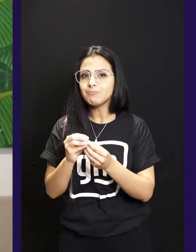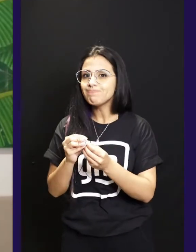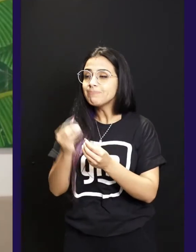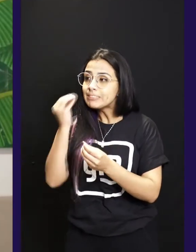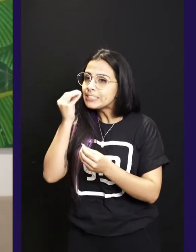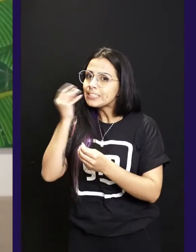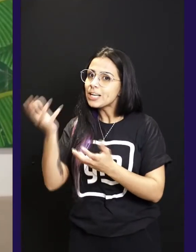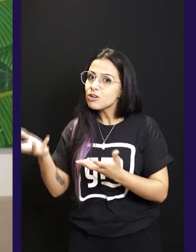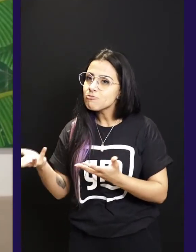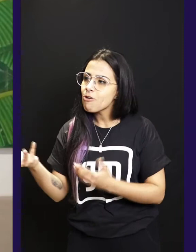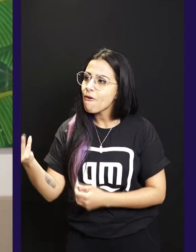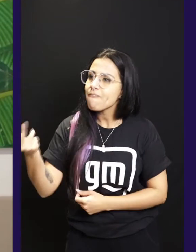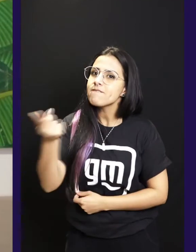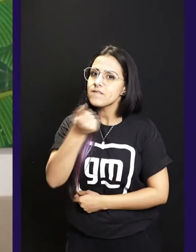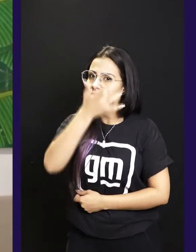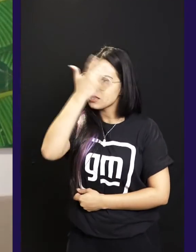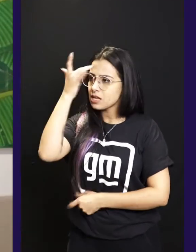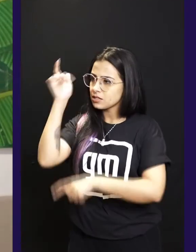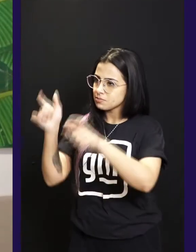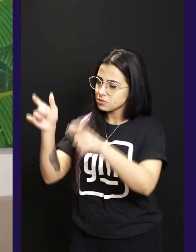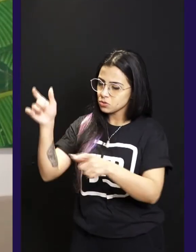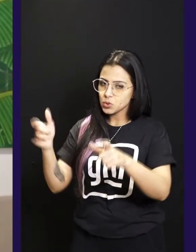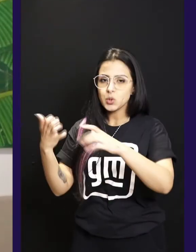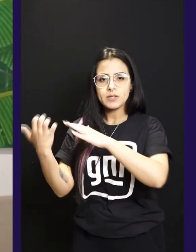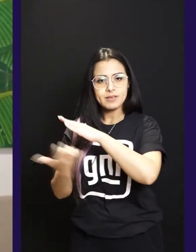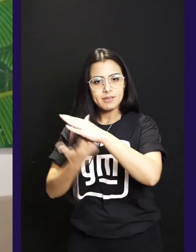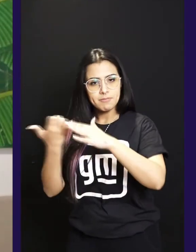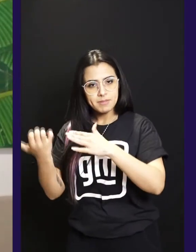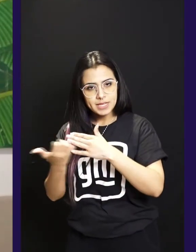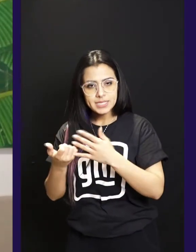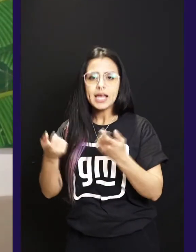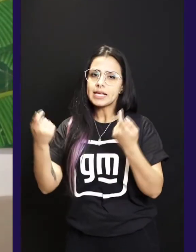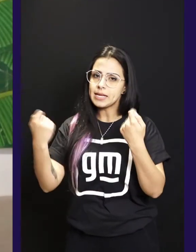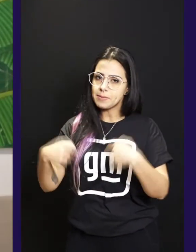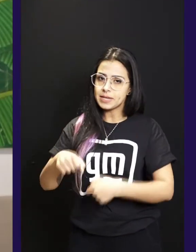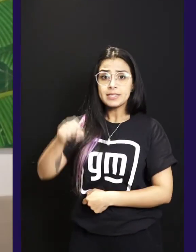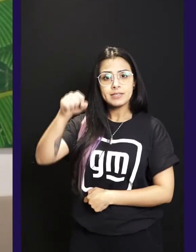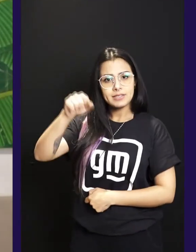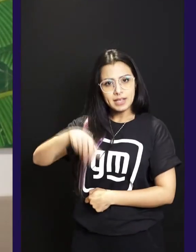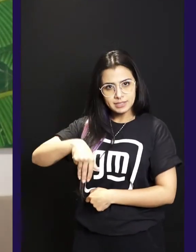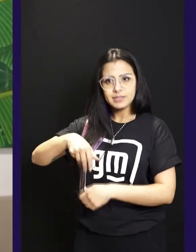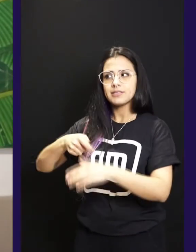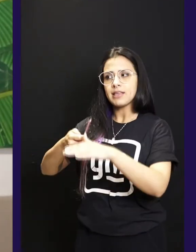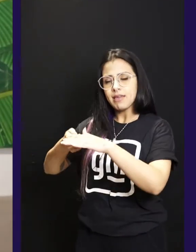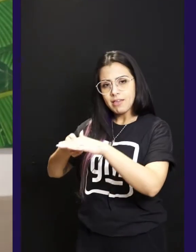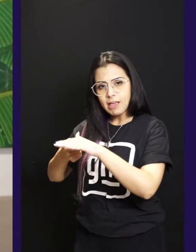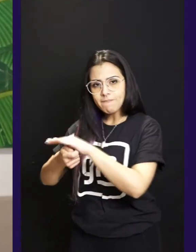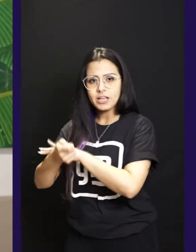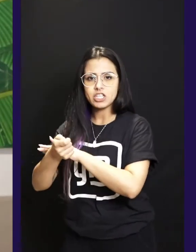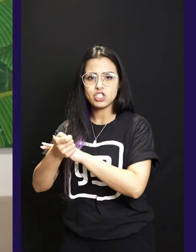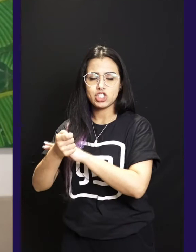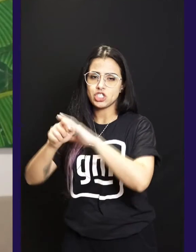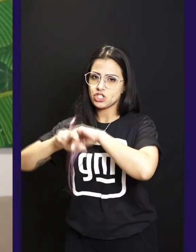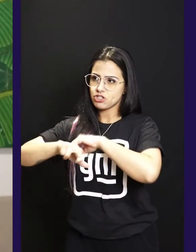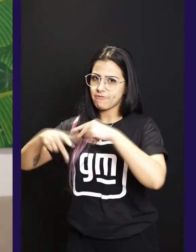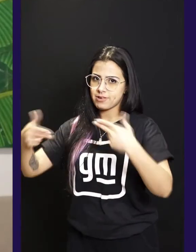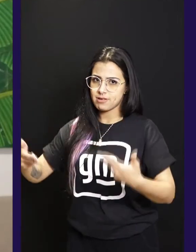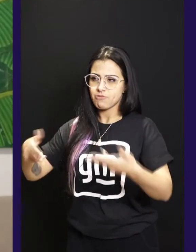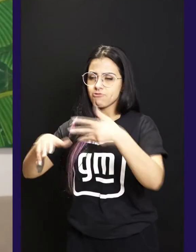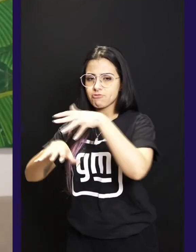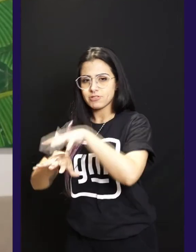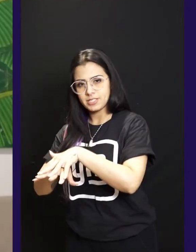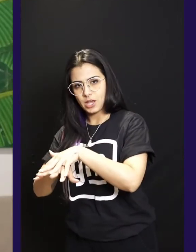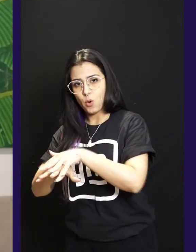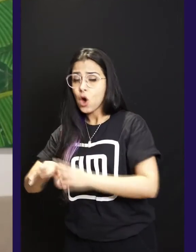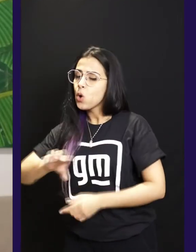diversidade e inclusão. Né? Porque a gente não está falando só de responsabilidade social, né? Que já é bastante coisa, né? Responsabilidade social, todas as empresas deveriam